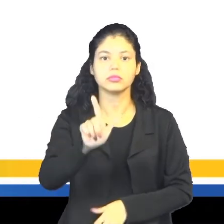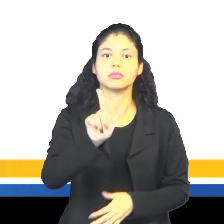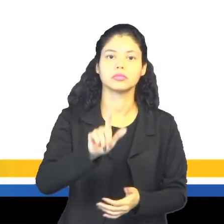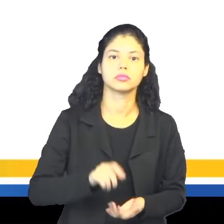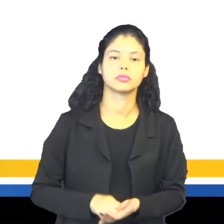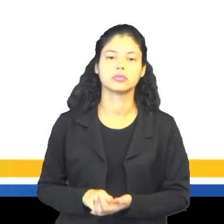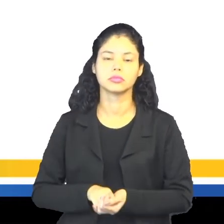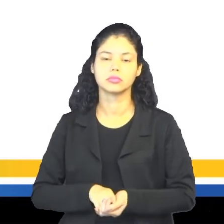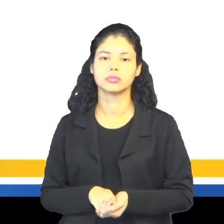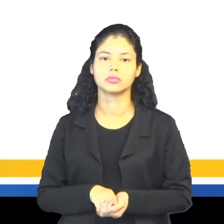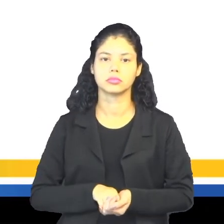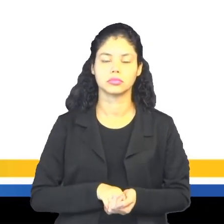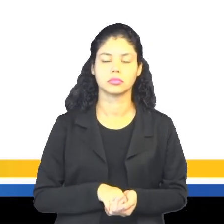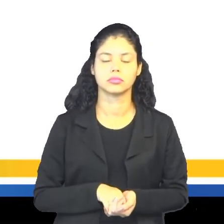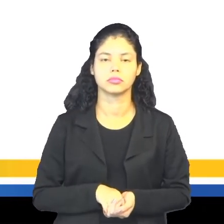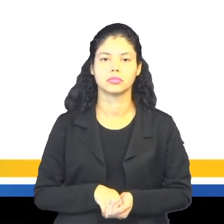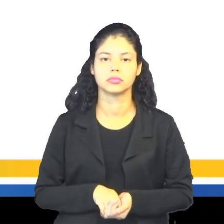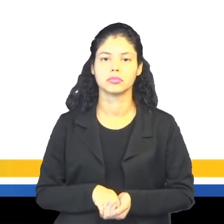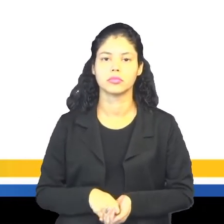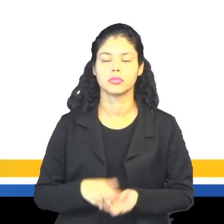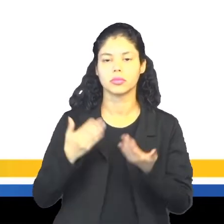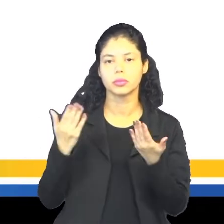castelhanos, né, e